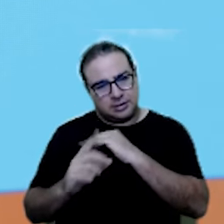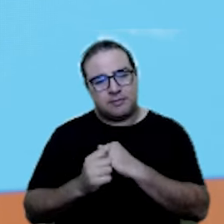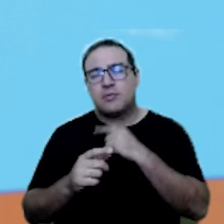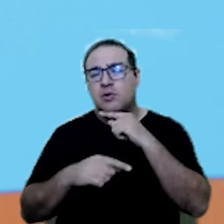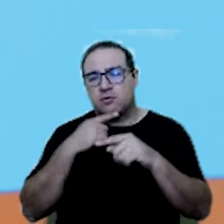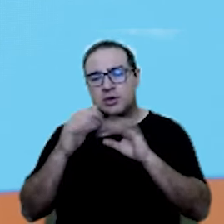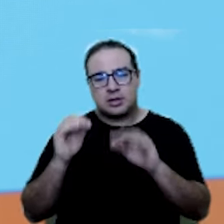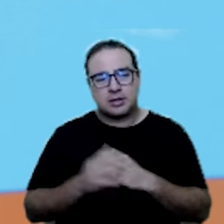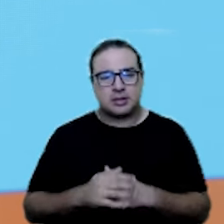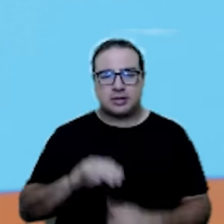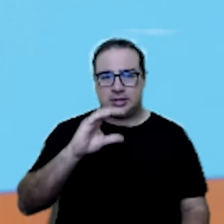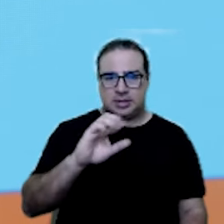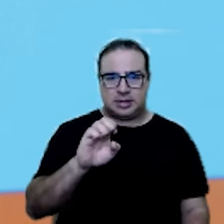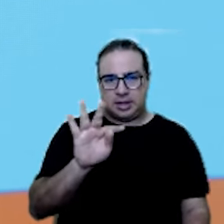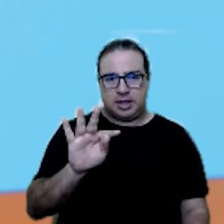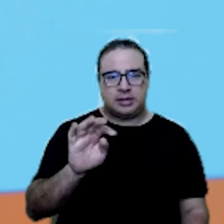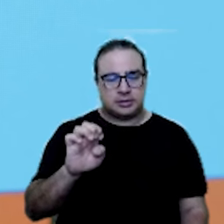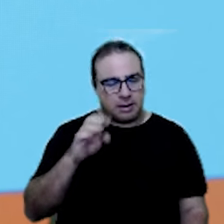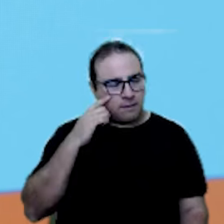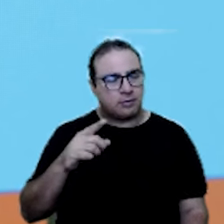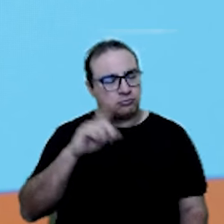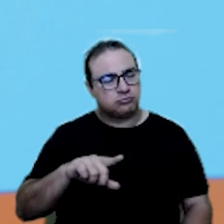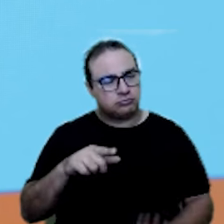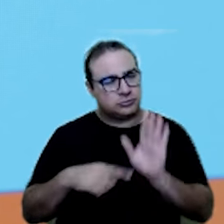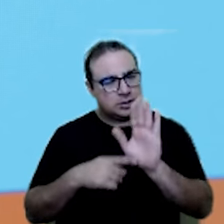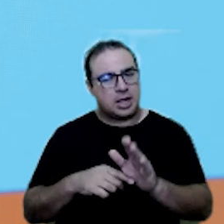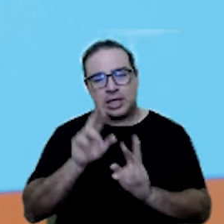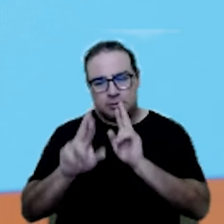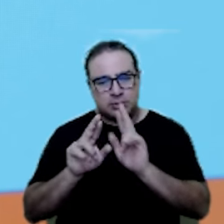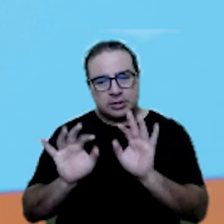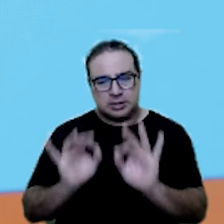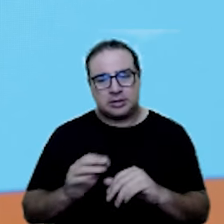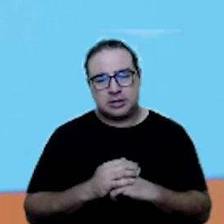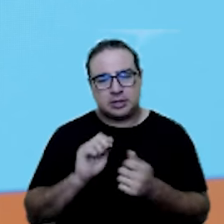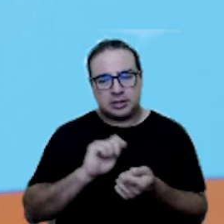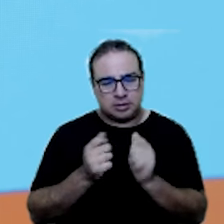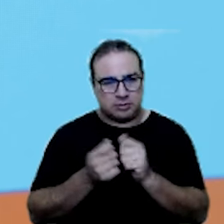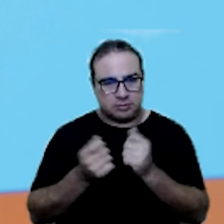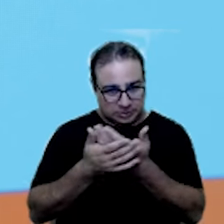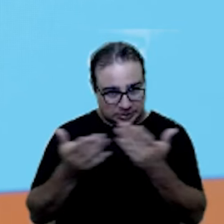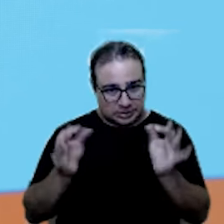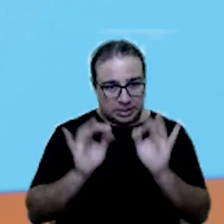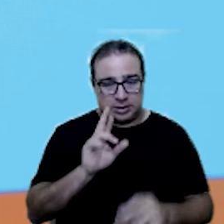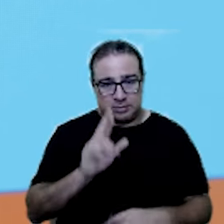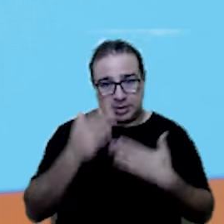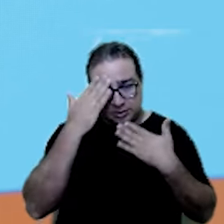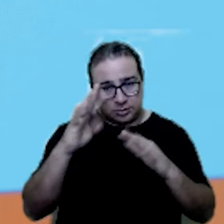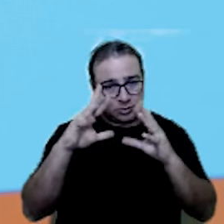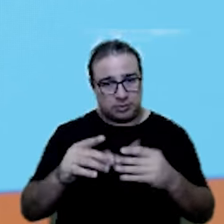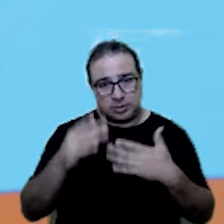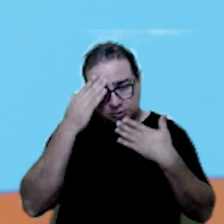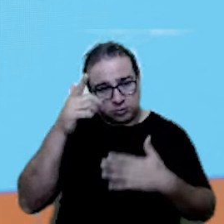cliente a dúvida então do CTE manda pra gente aí pra gente né responder adequadamente a todos vocês então